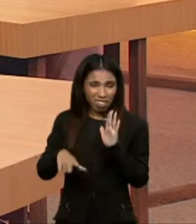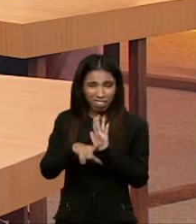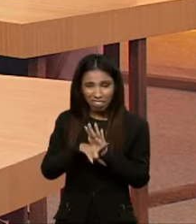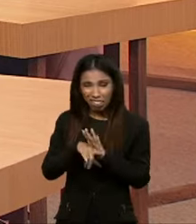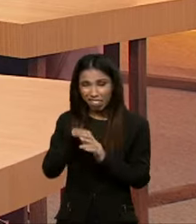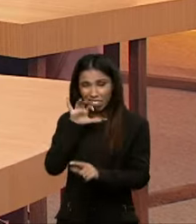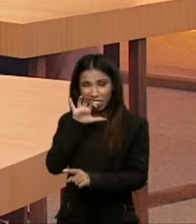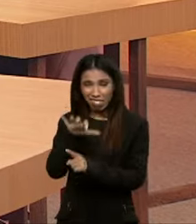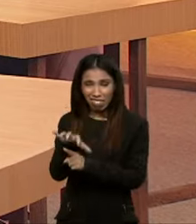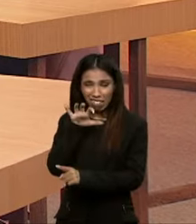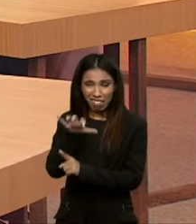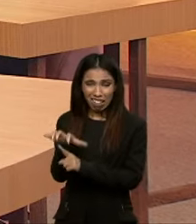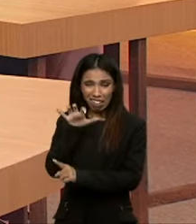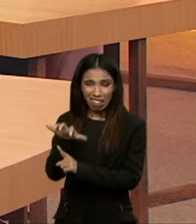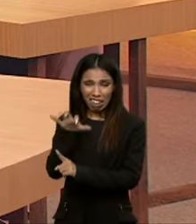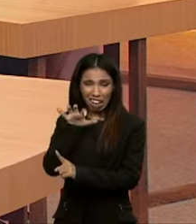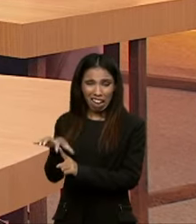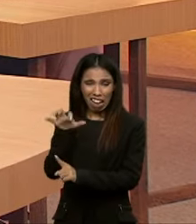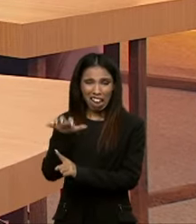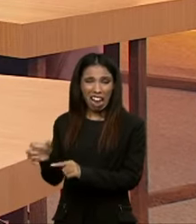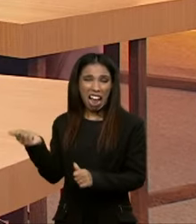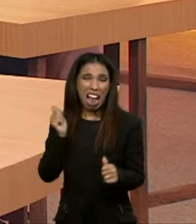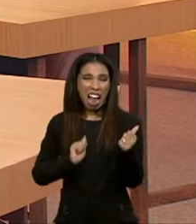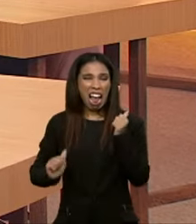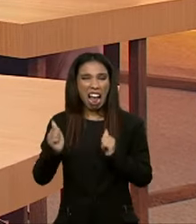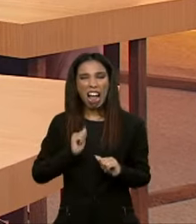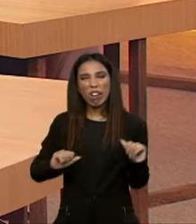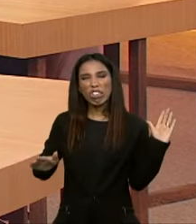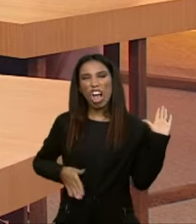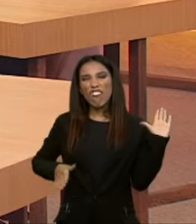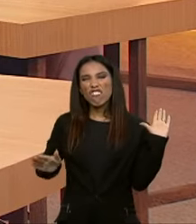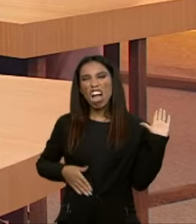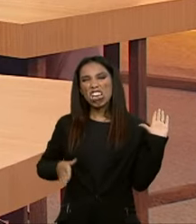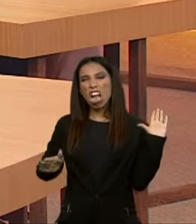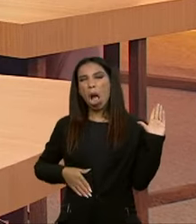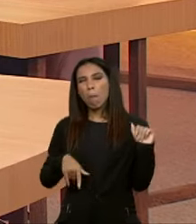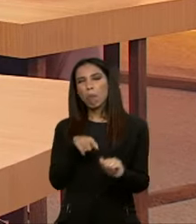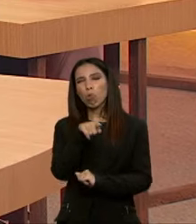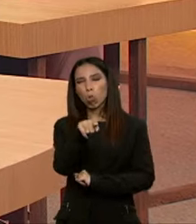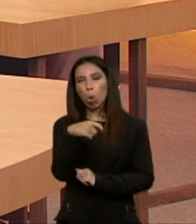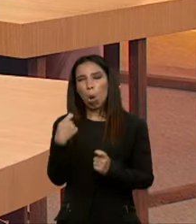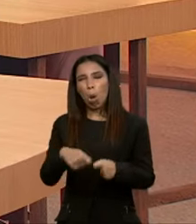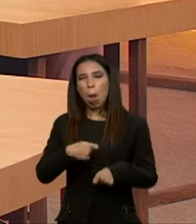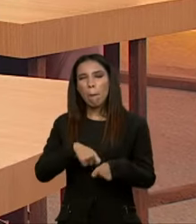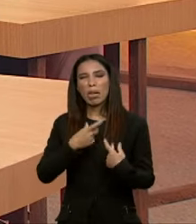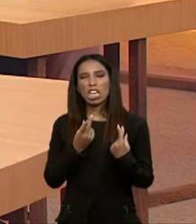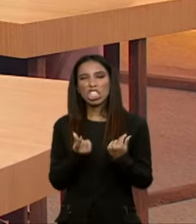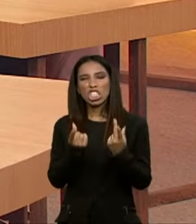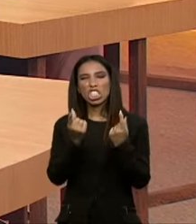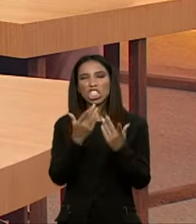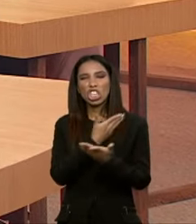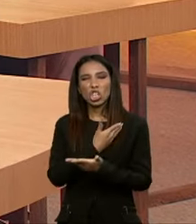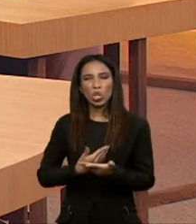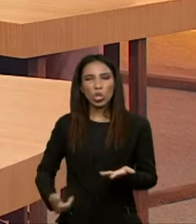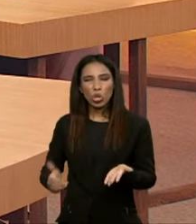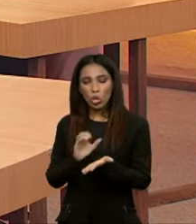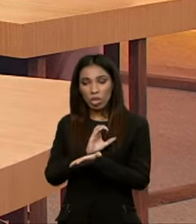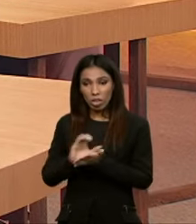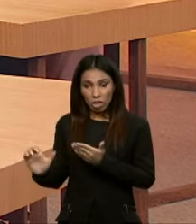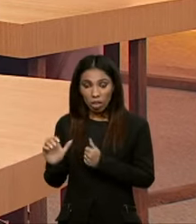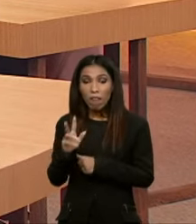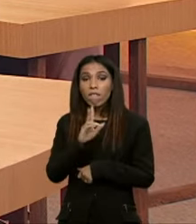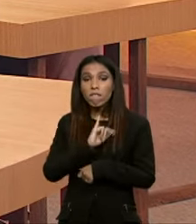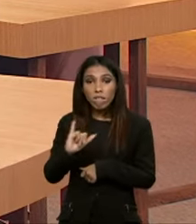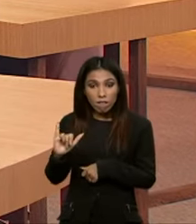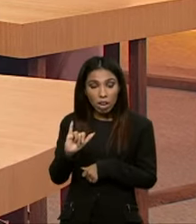Demonizada por falar que era algum tipo de... Ah, os artistas são vagabundos, então eles precisam de dinheiro do governo. A gente sabe, quem vai